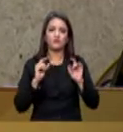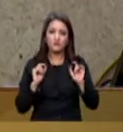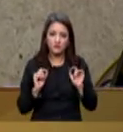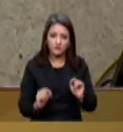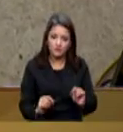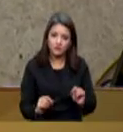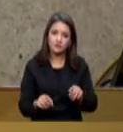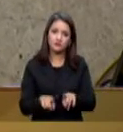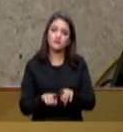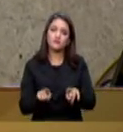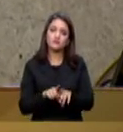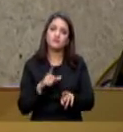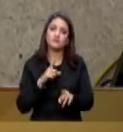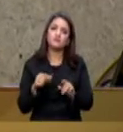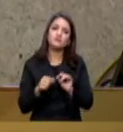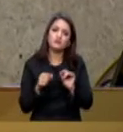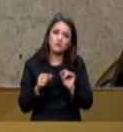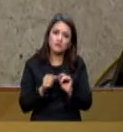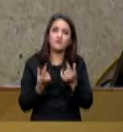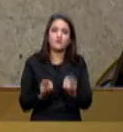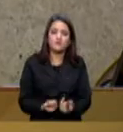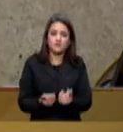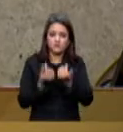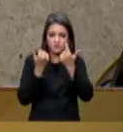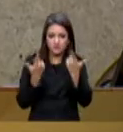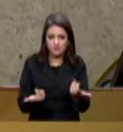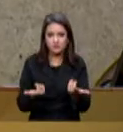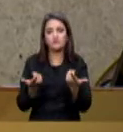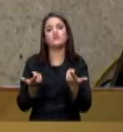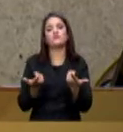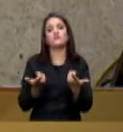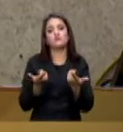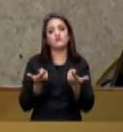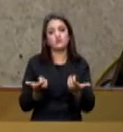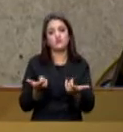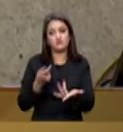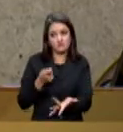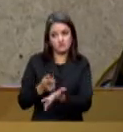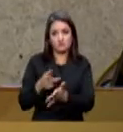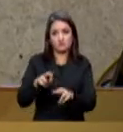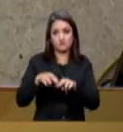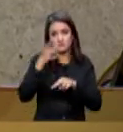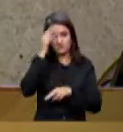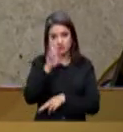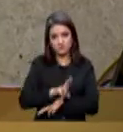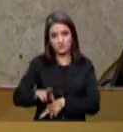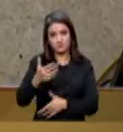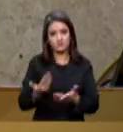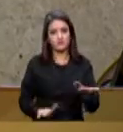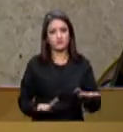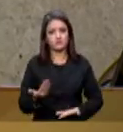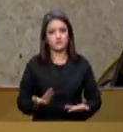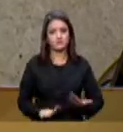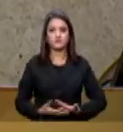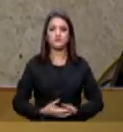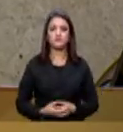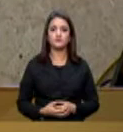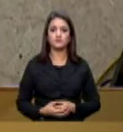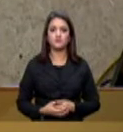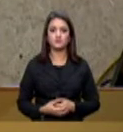que também estabelece isenção tarifária em favor do usuário do serviço. E aí destaca,